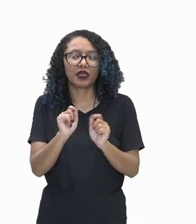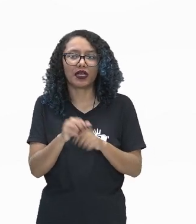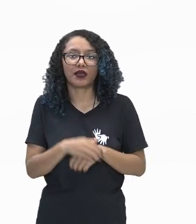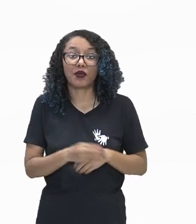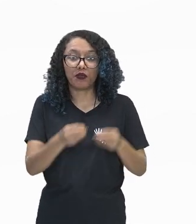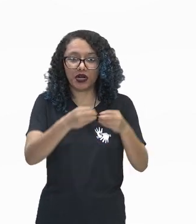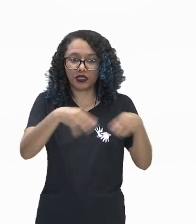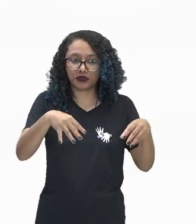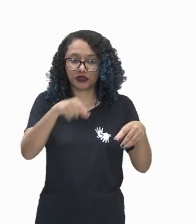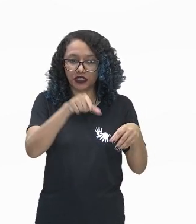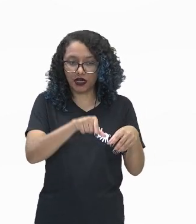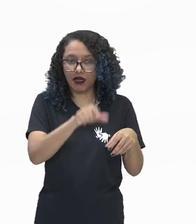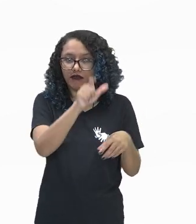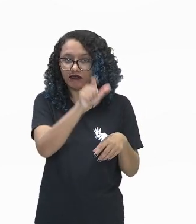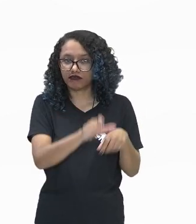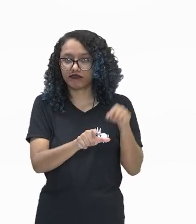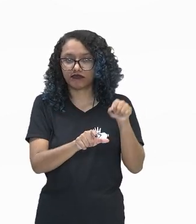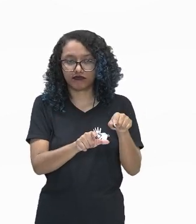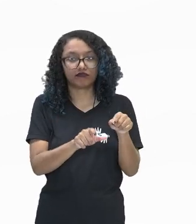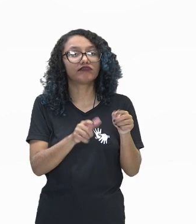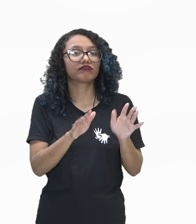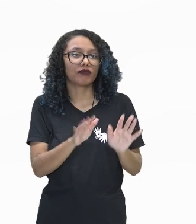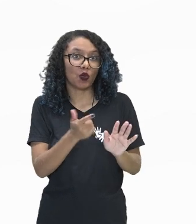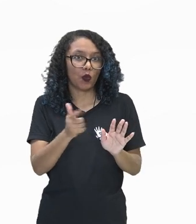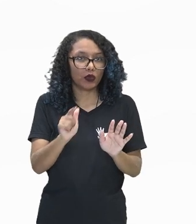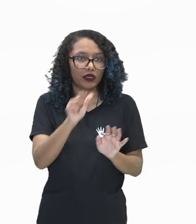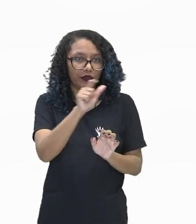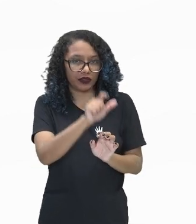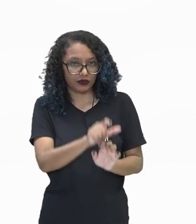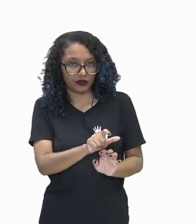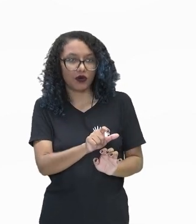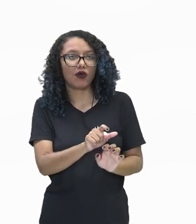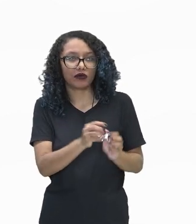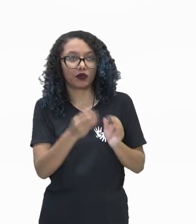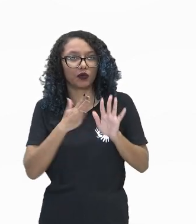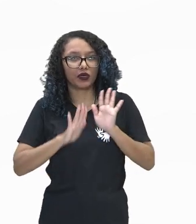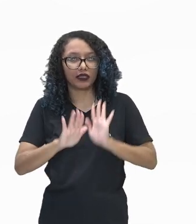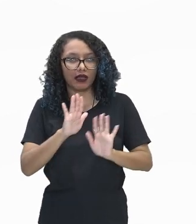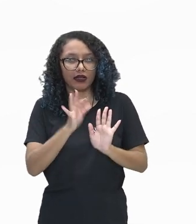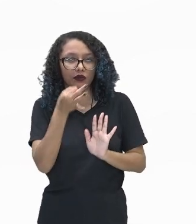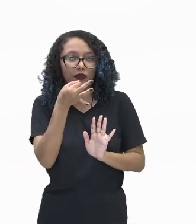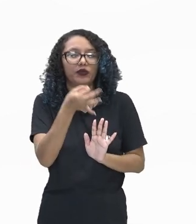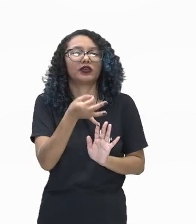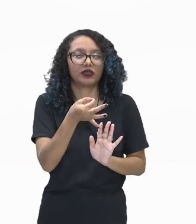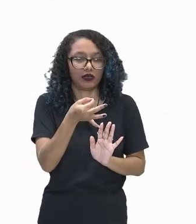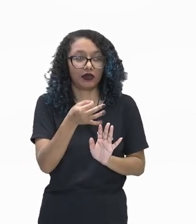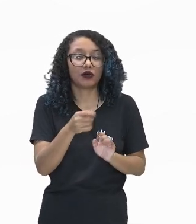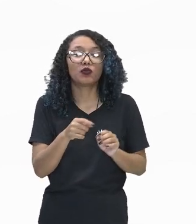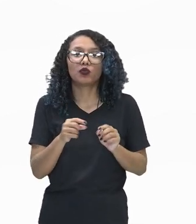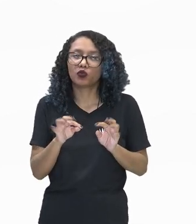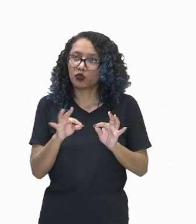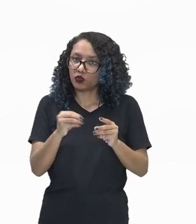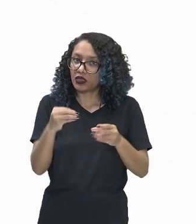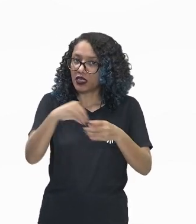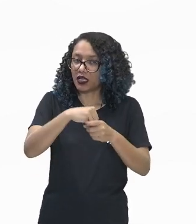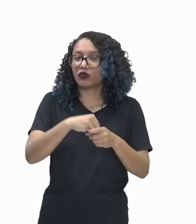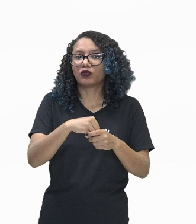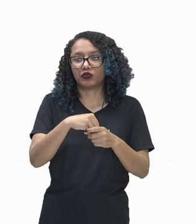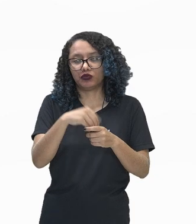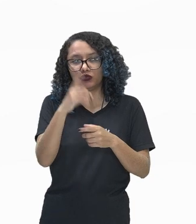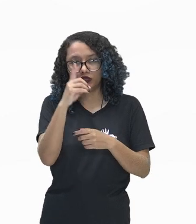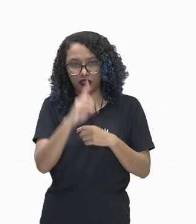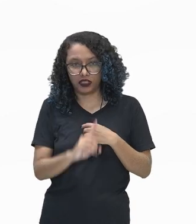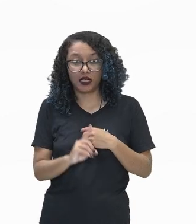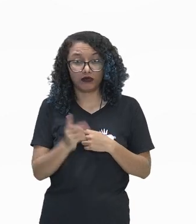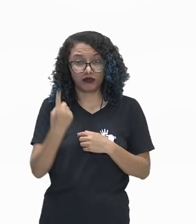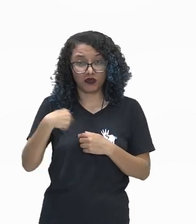de alguém, né? Então, tudo isso aí também faz parte do direito. Mas nós temos, sim, que nós temos opiniões. É um